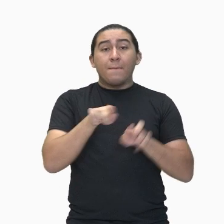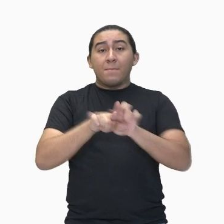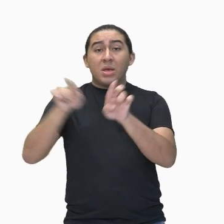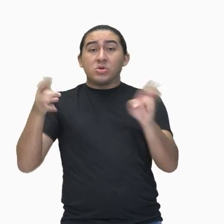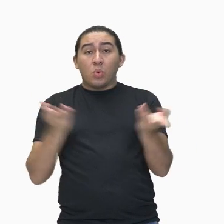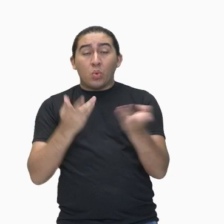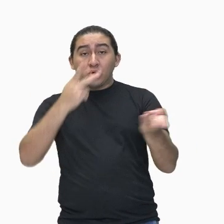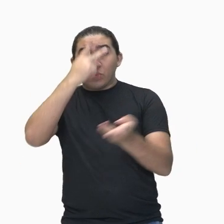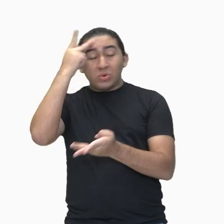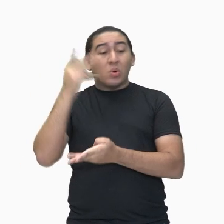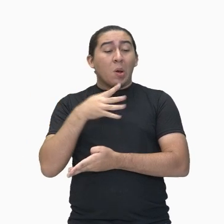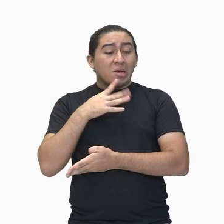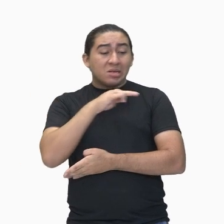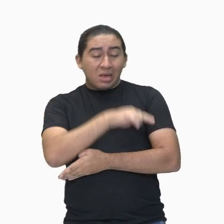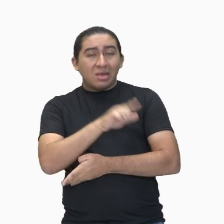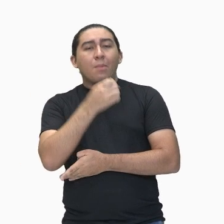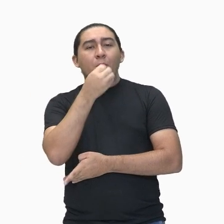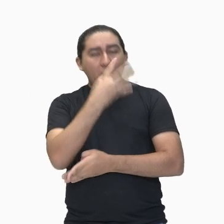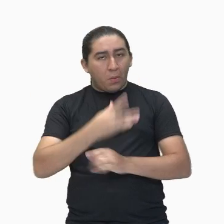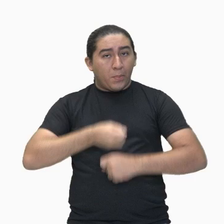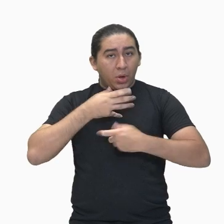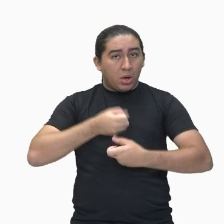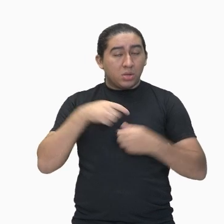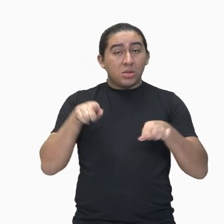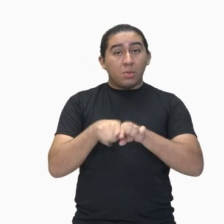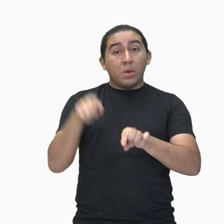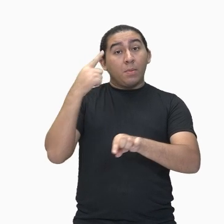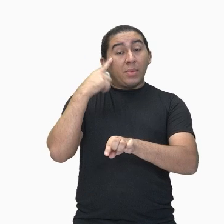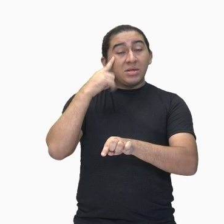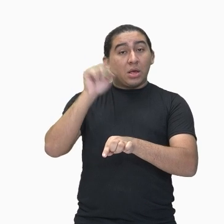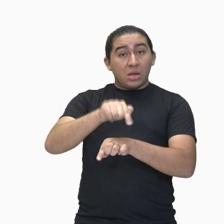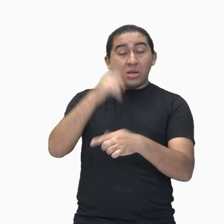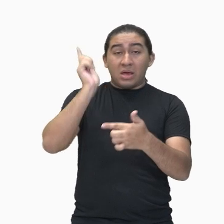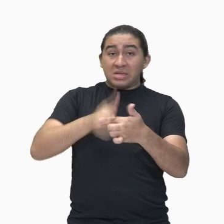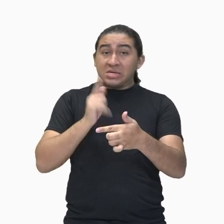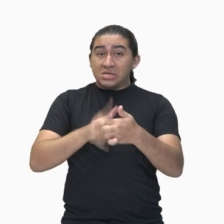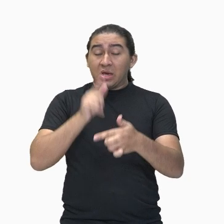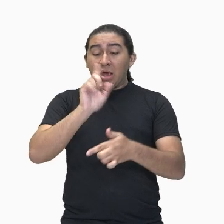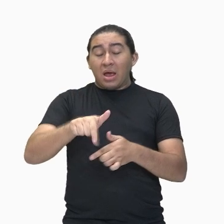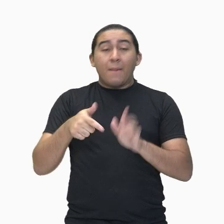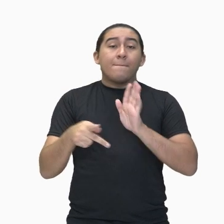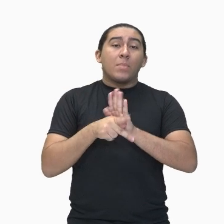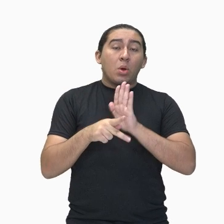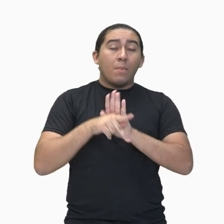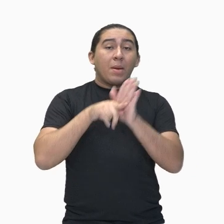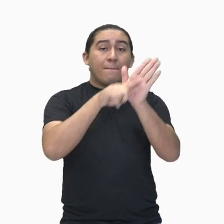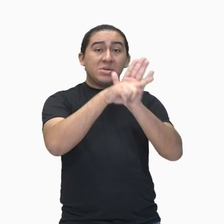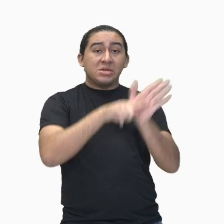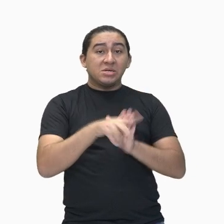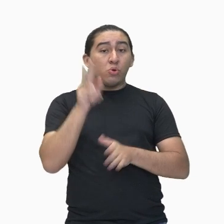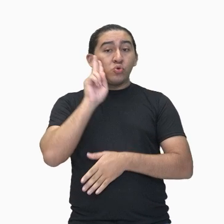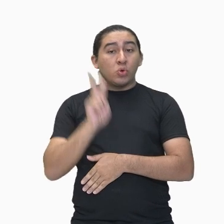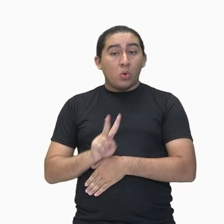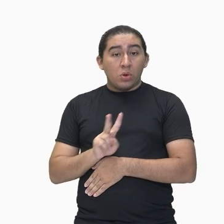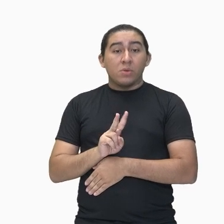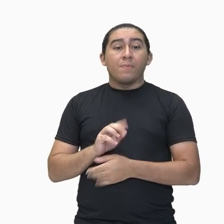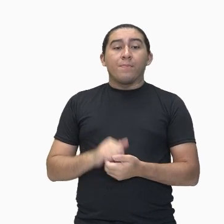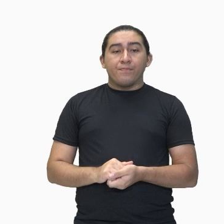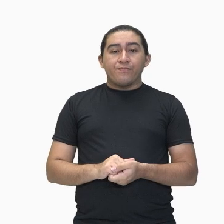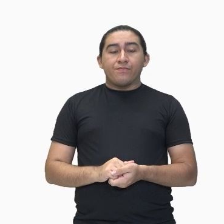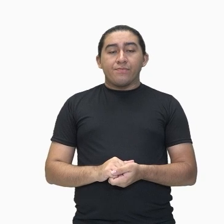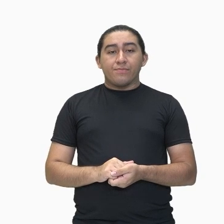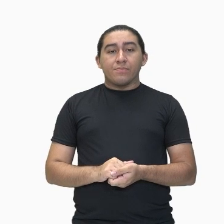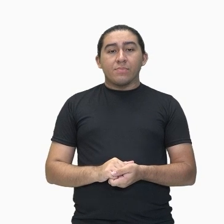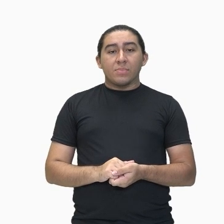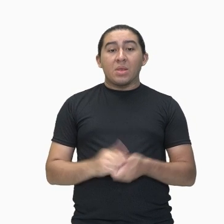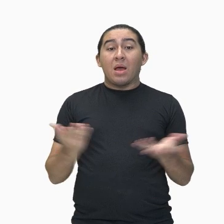poeta, sendo inclusive sua poesia satírica fonte de pesquisa histórica. Vamos ver então um pouquinho de